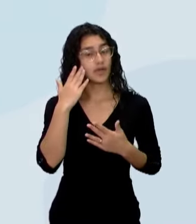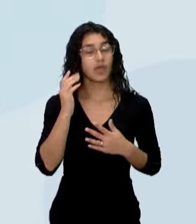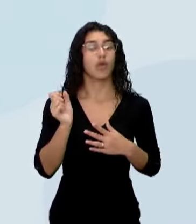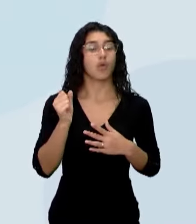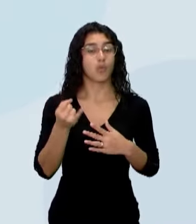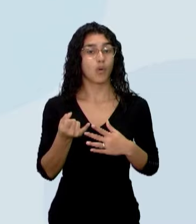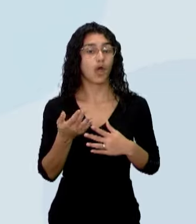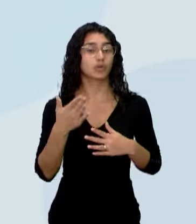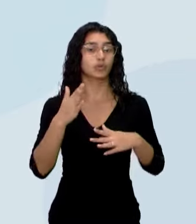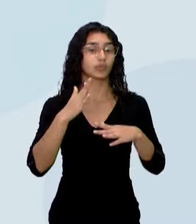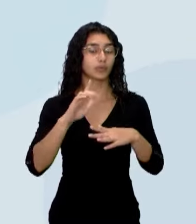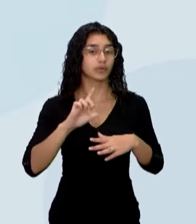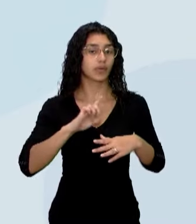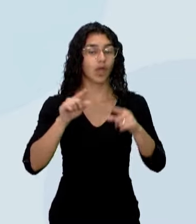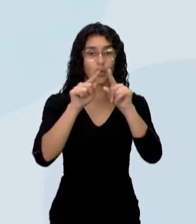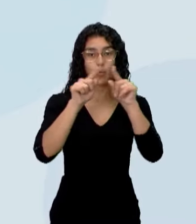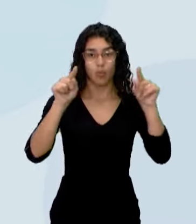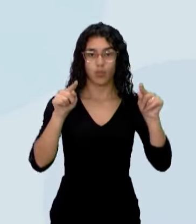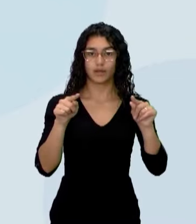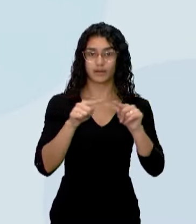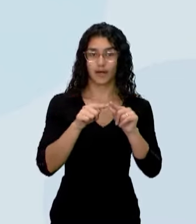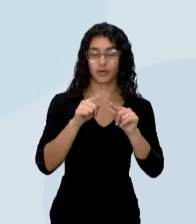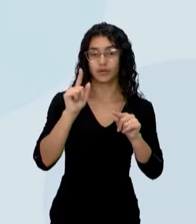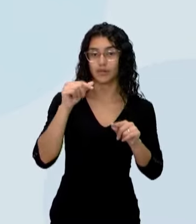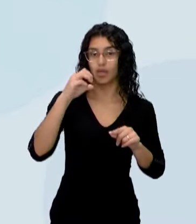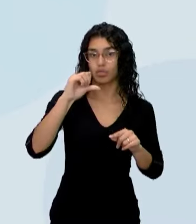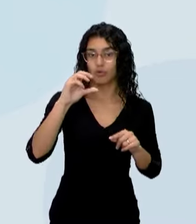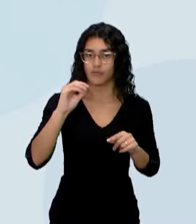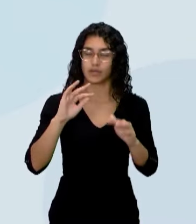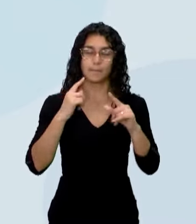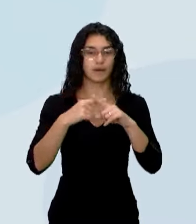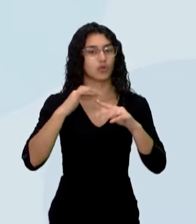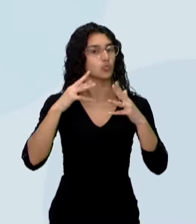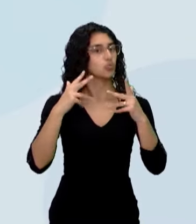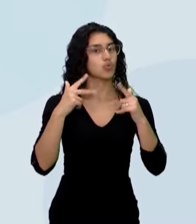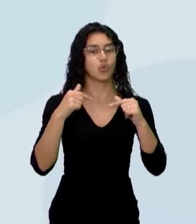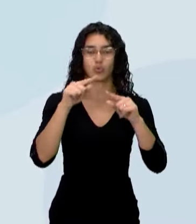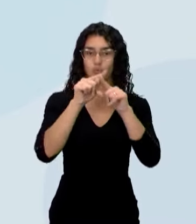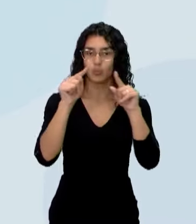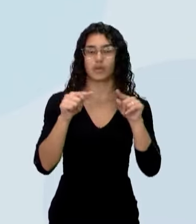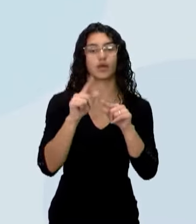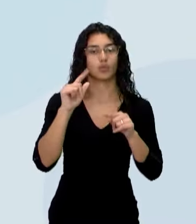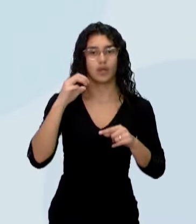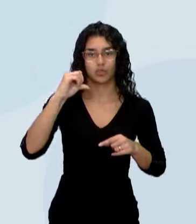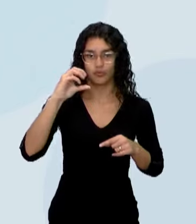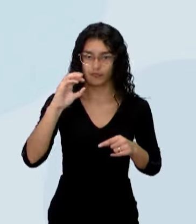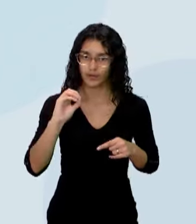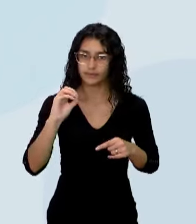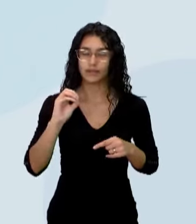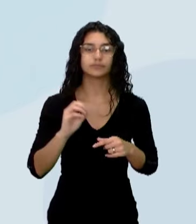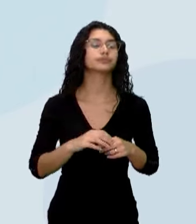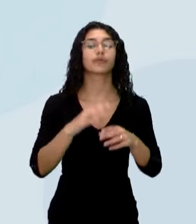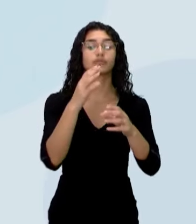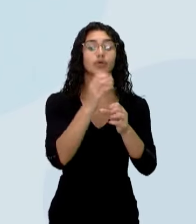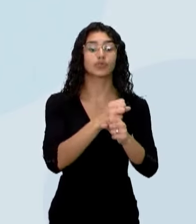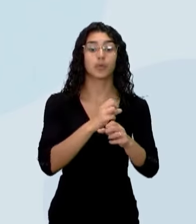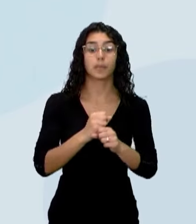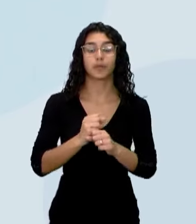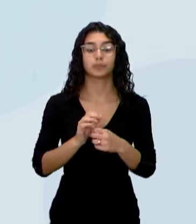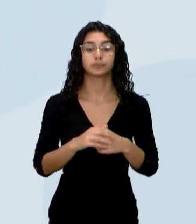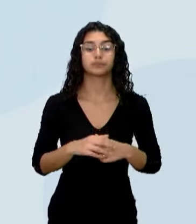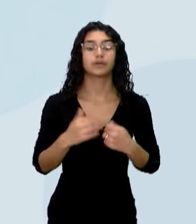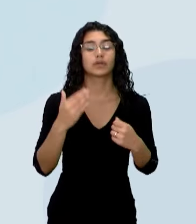vale os ângulos do quadradinho, que Sim. é 90, porque todo quadrado tem um ângulo de 90 graus aqui, né? Eu vou Sim. somar, então. Eu